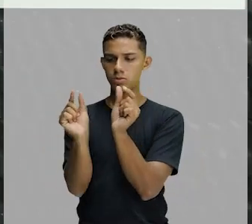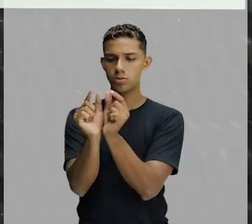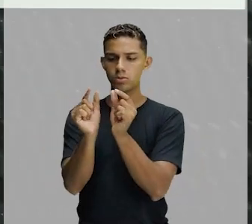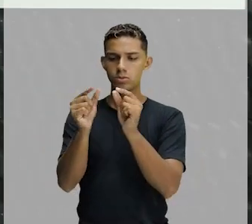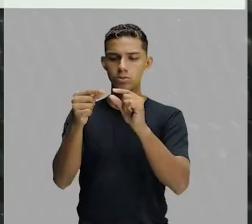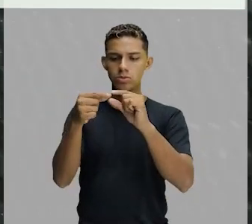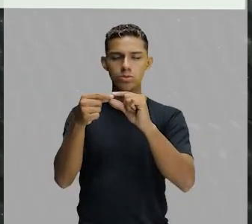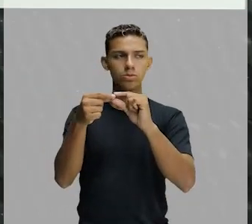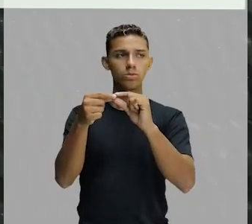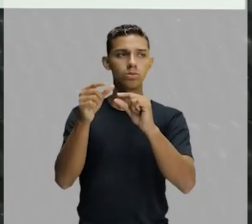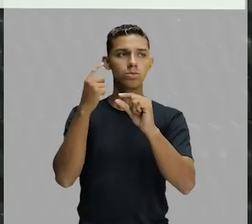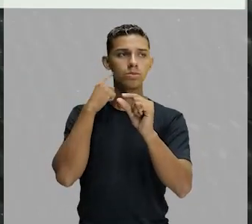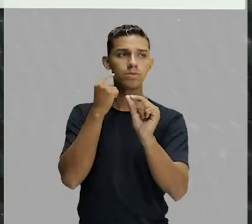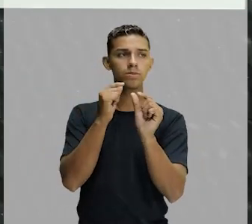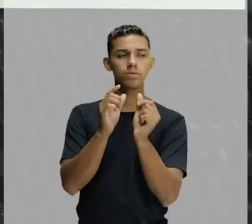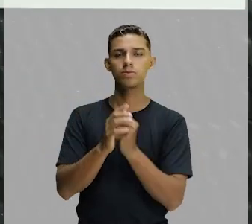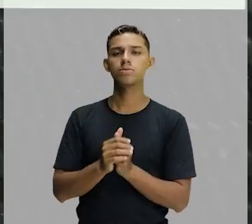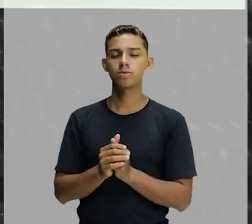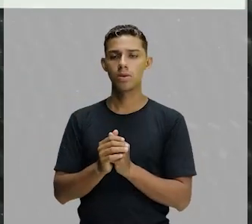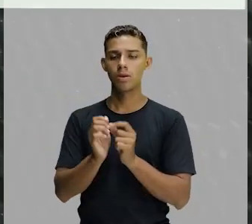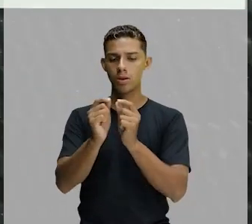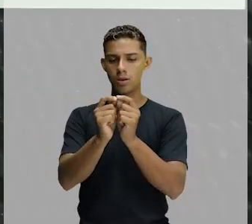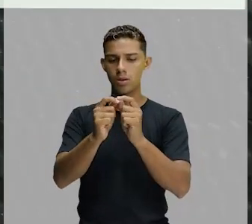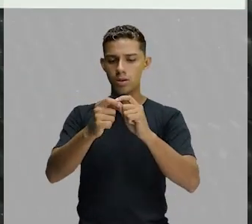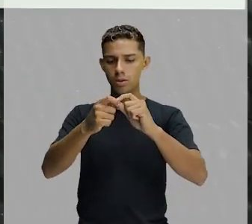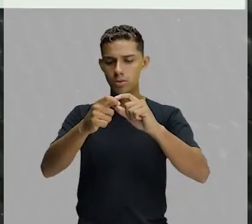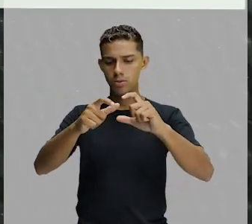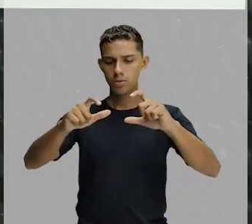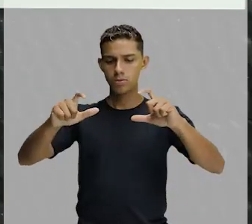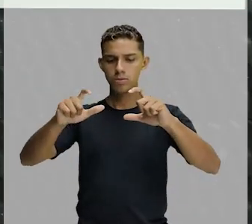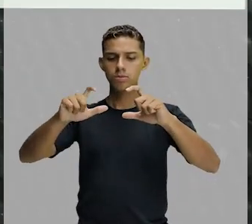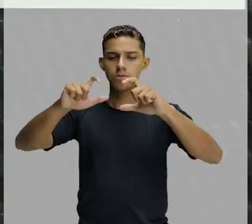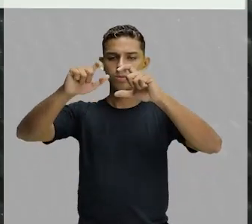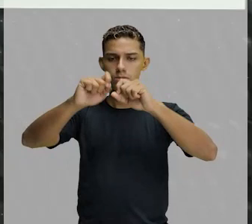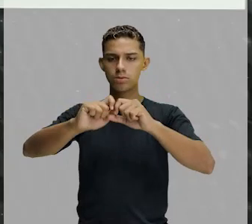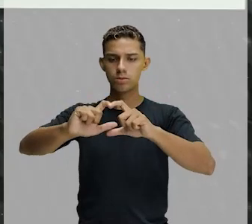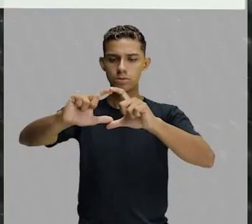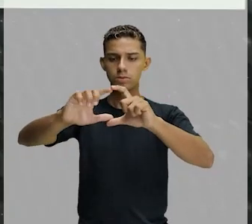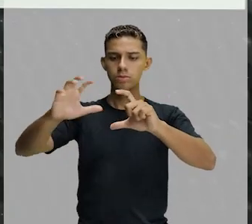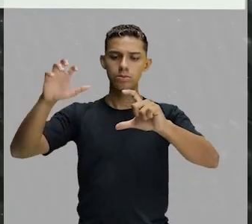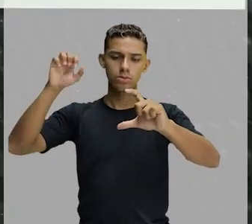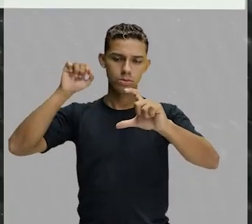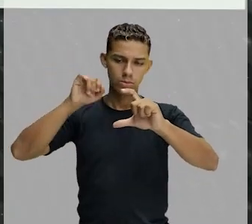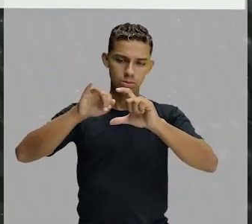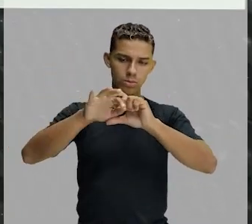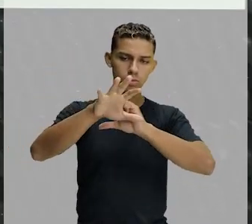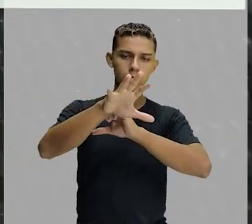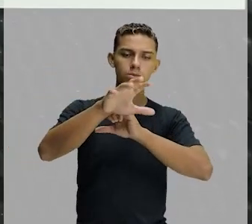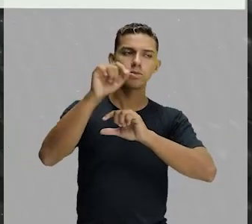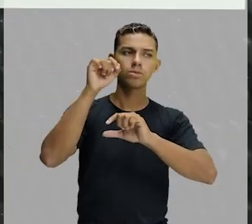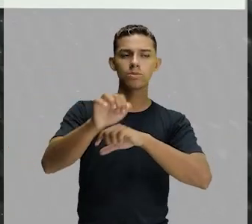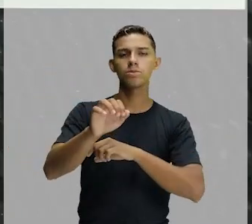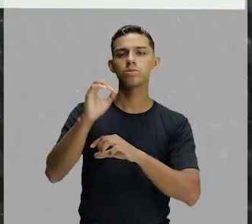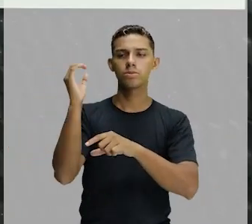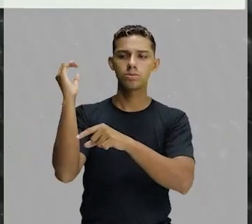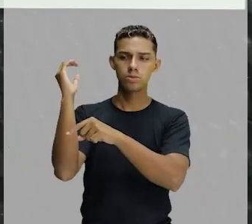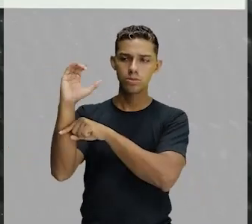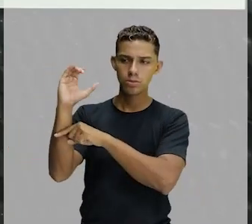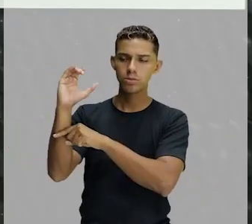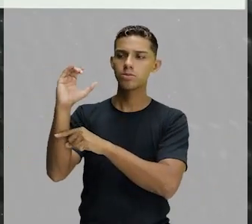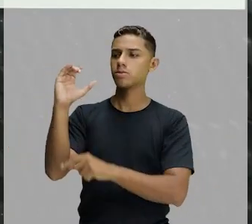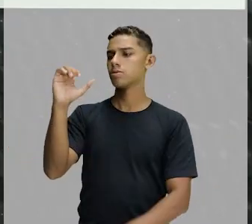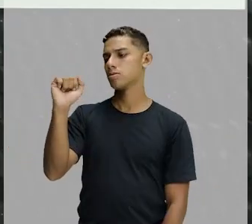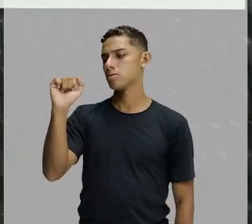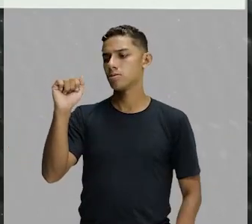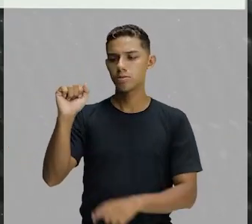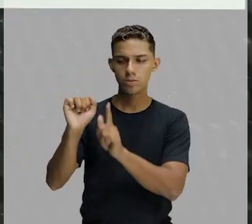controlar uma abertura. Essa abertura é justamente por onde vai entrar gás carbônico e vai sair oxigênio durante a fotossíntese.